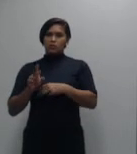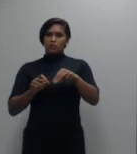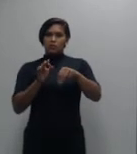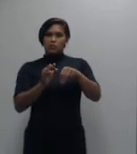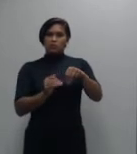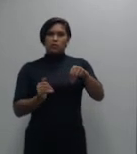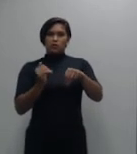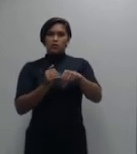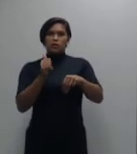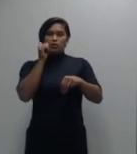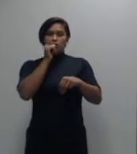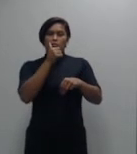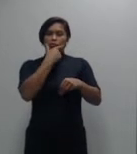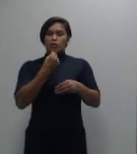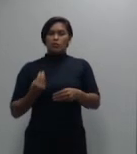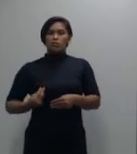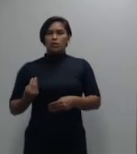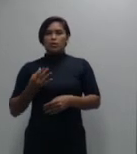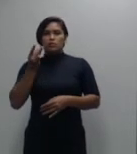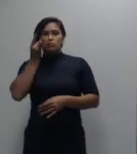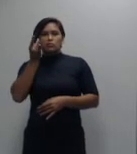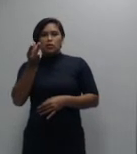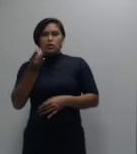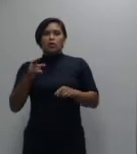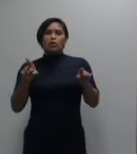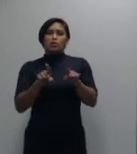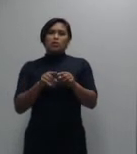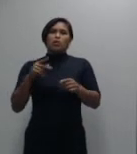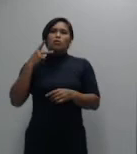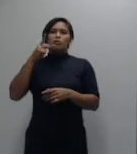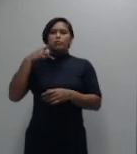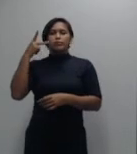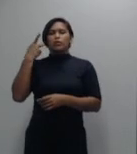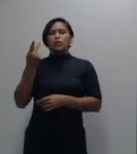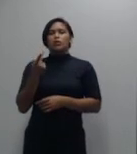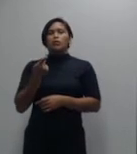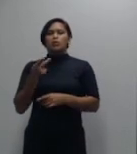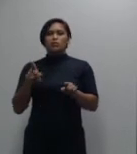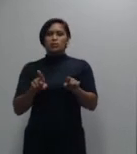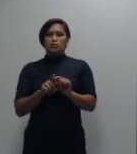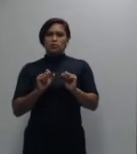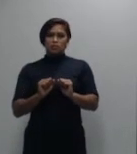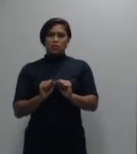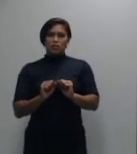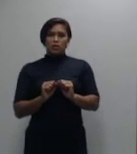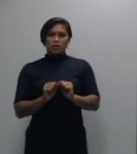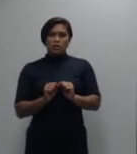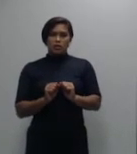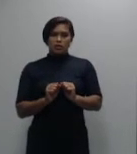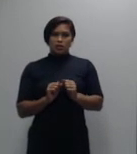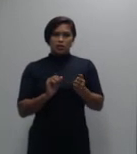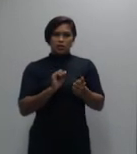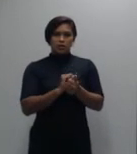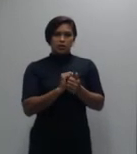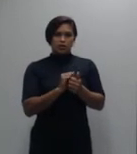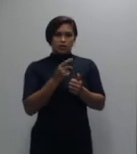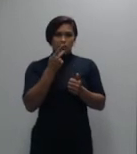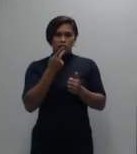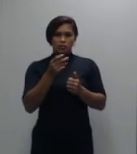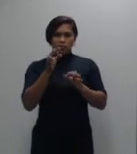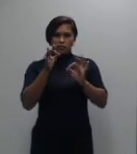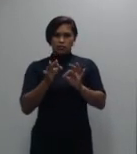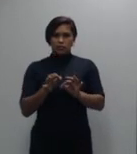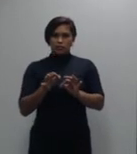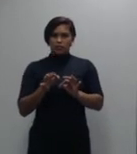município é administrado pelo Instituto Nossa Senhora subprocuradora-geral da República pena ficar contextualizar alfaro